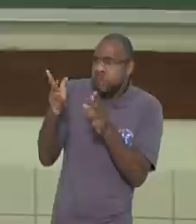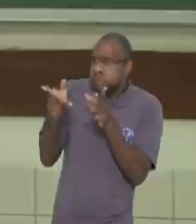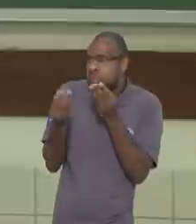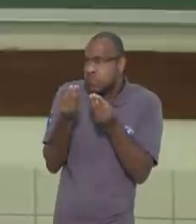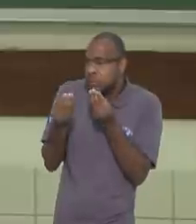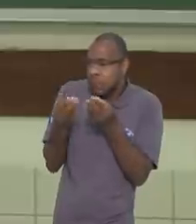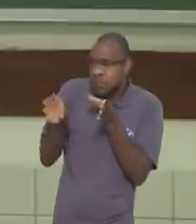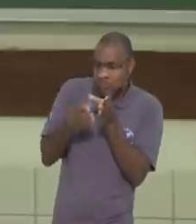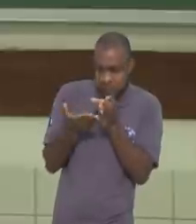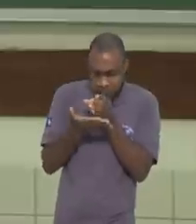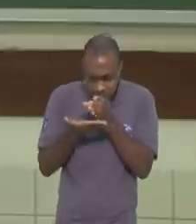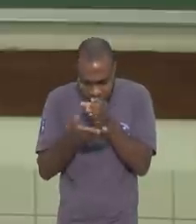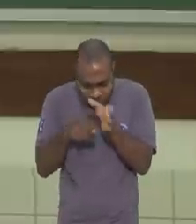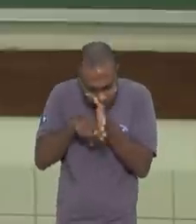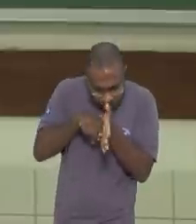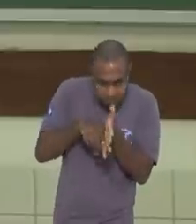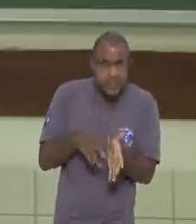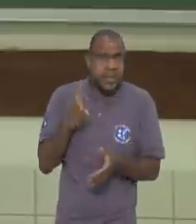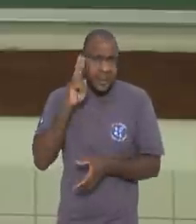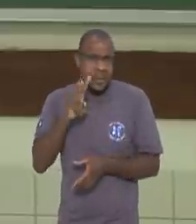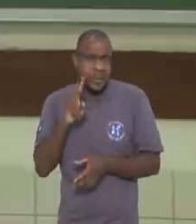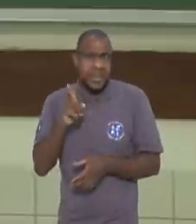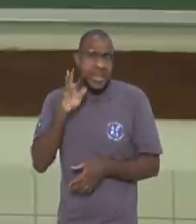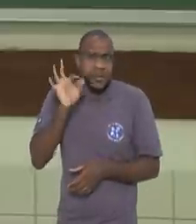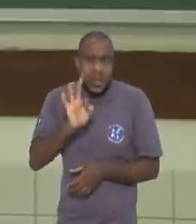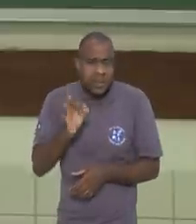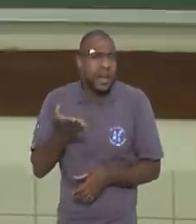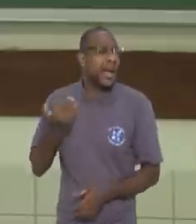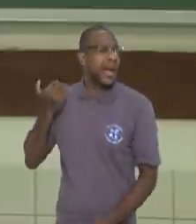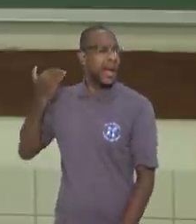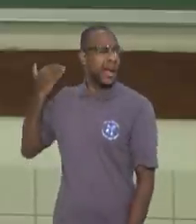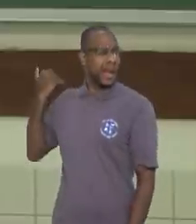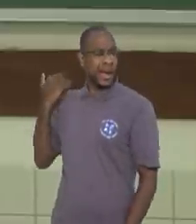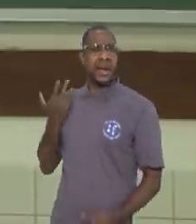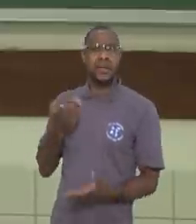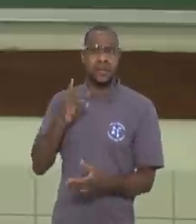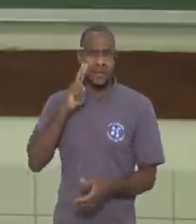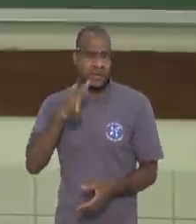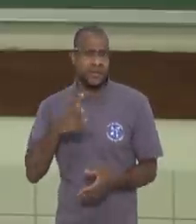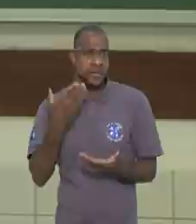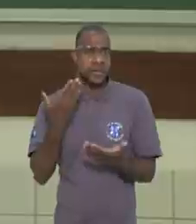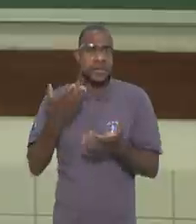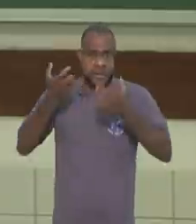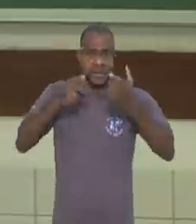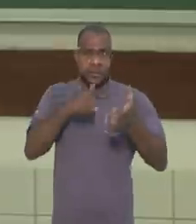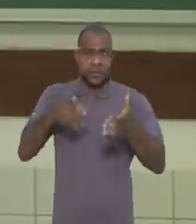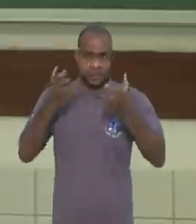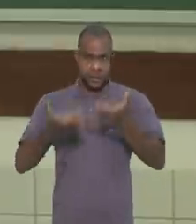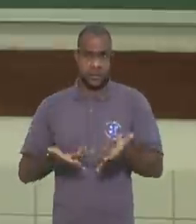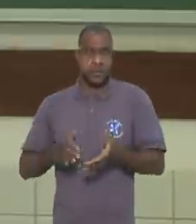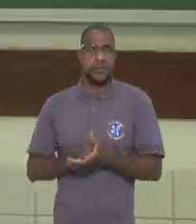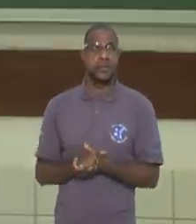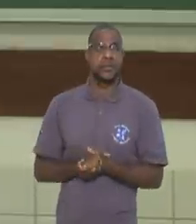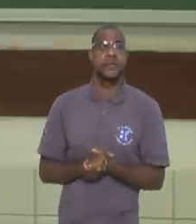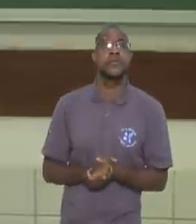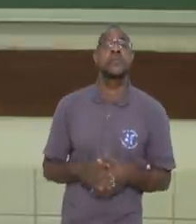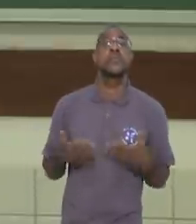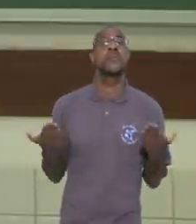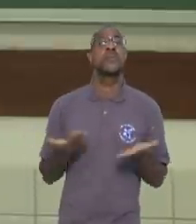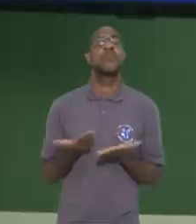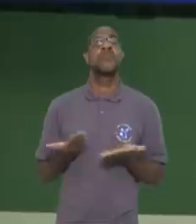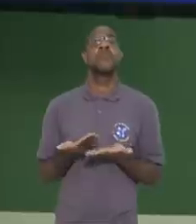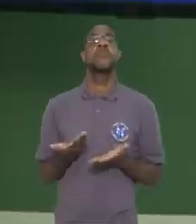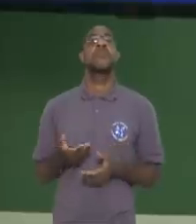não lembra, volta lá naquela aula, dê uma olhadinha ou tire dúvida lá com seus professores, certo? Na aula de hoje, então, a gente vai falar de